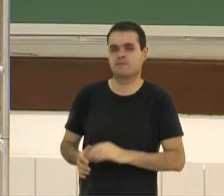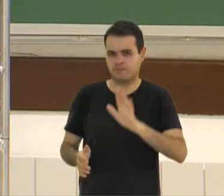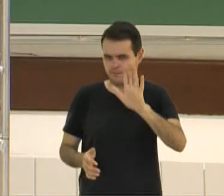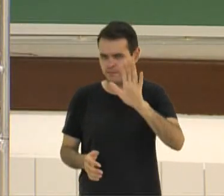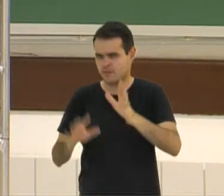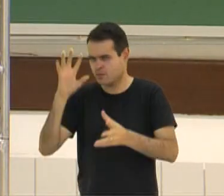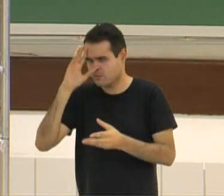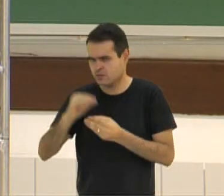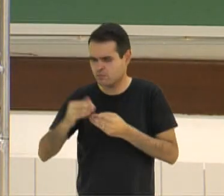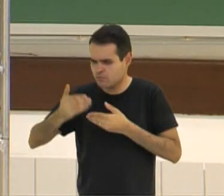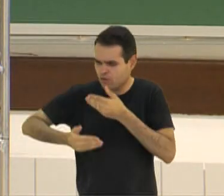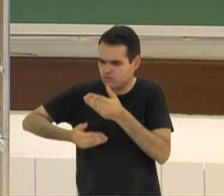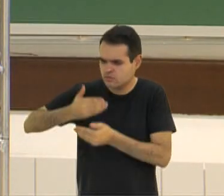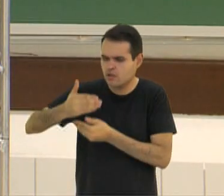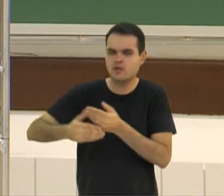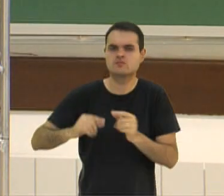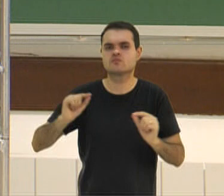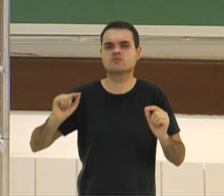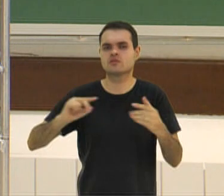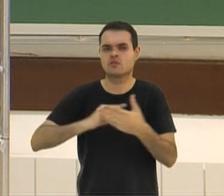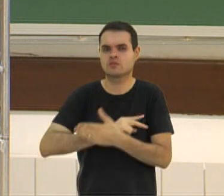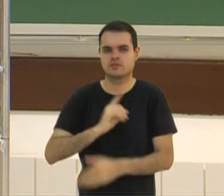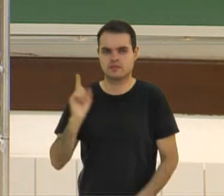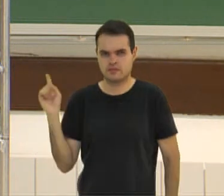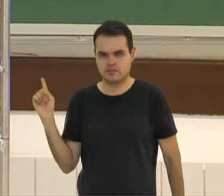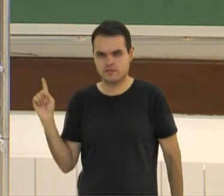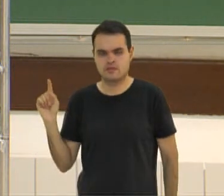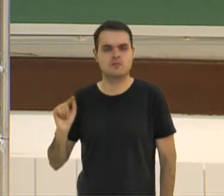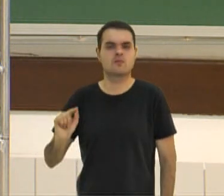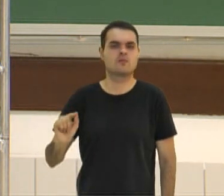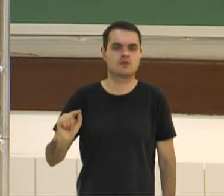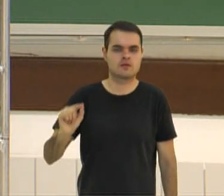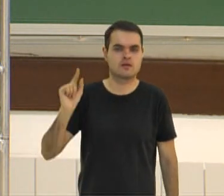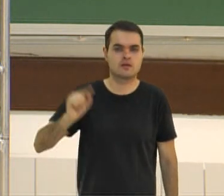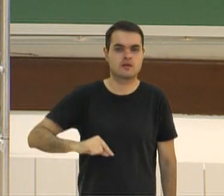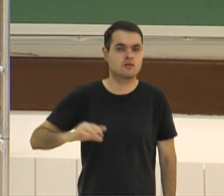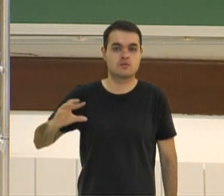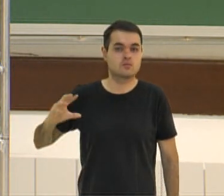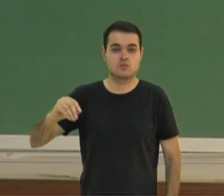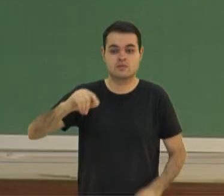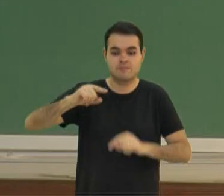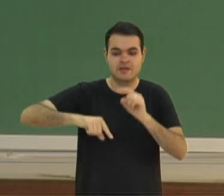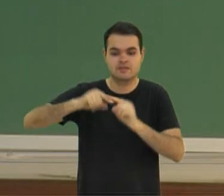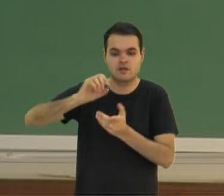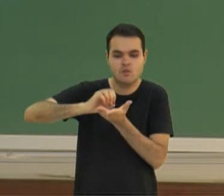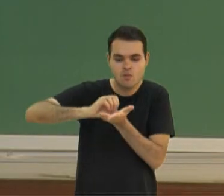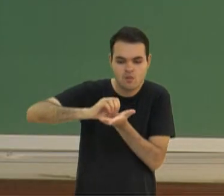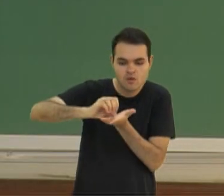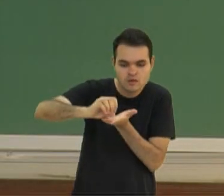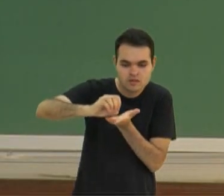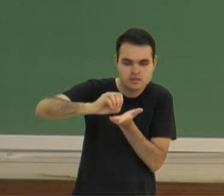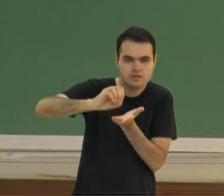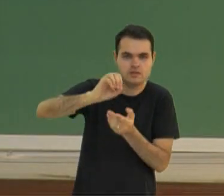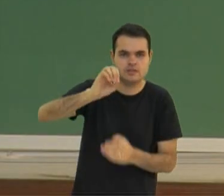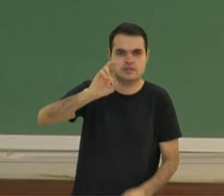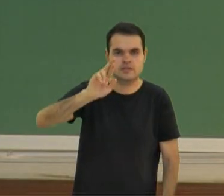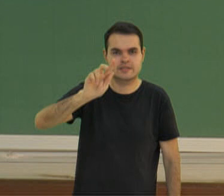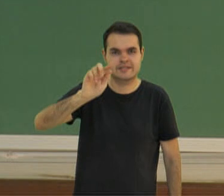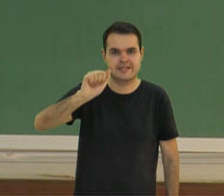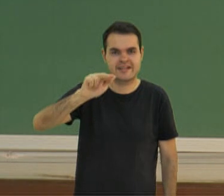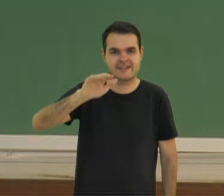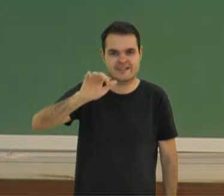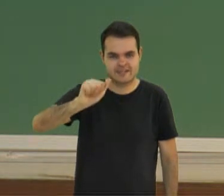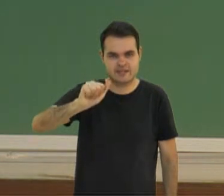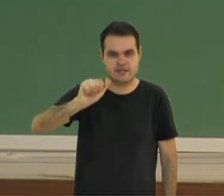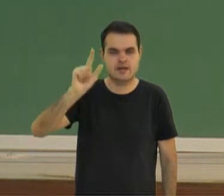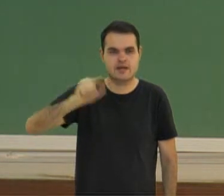vamos entender o processo. O que acontece aqui é o seguinte, toda a matéria orgânica, certo? Ela entra dentro do